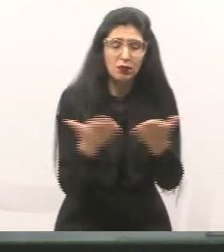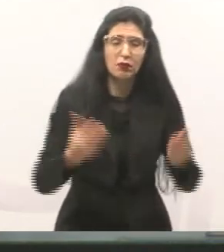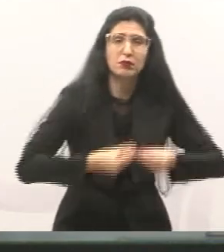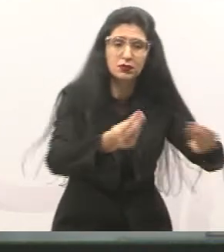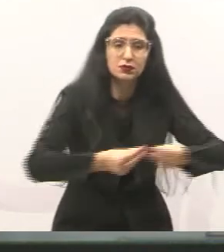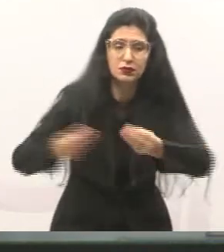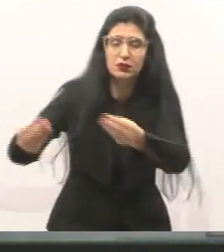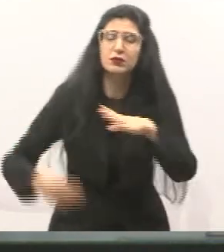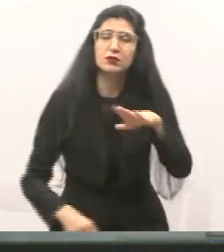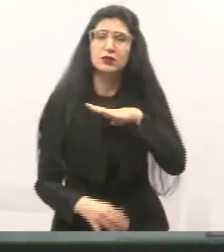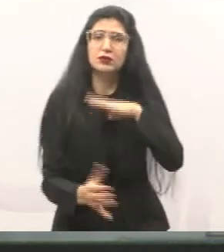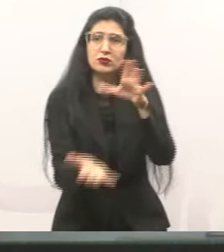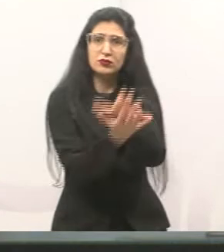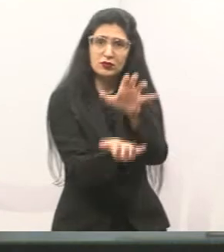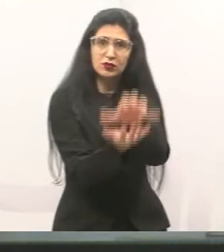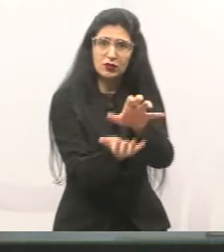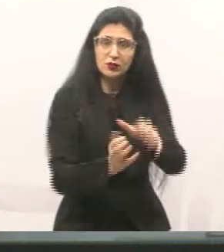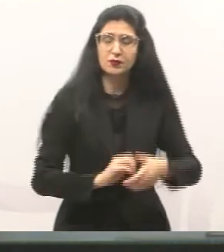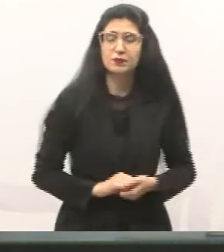Jacareí.